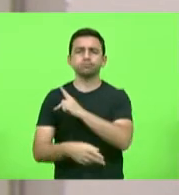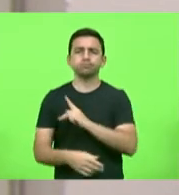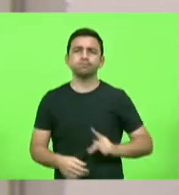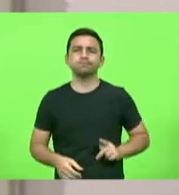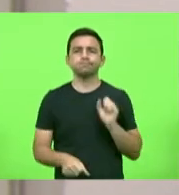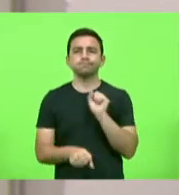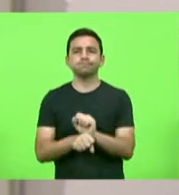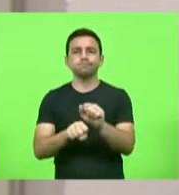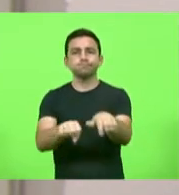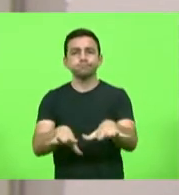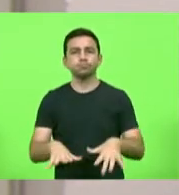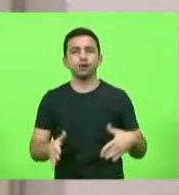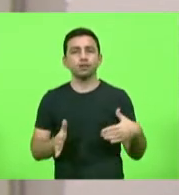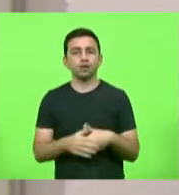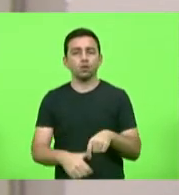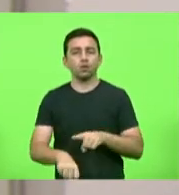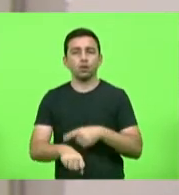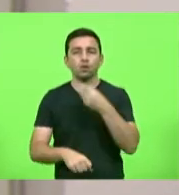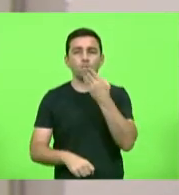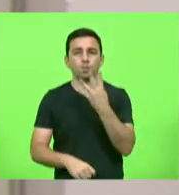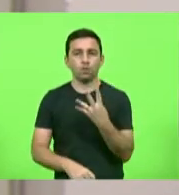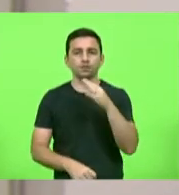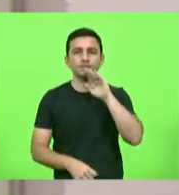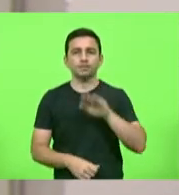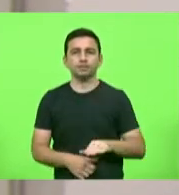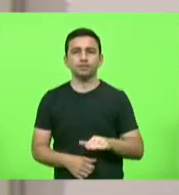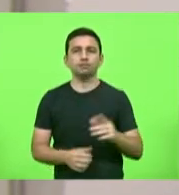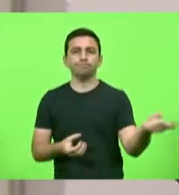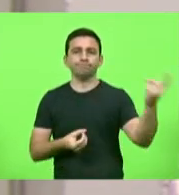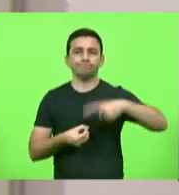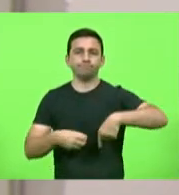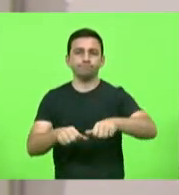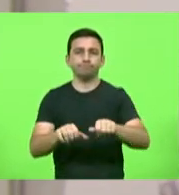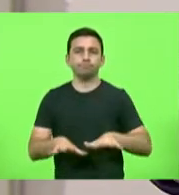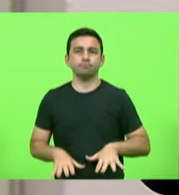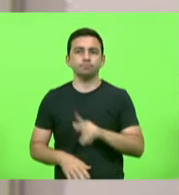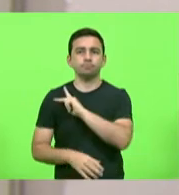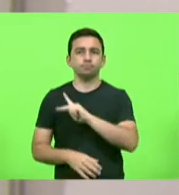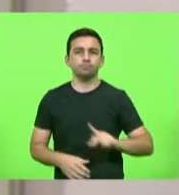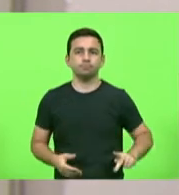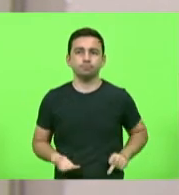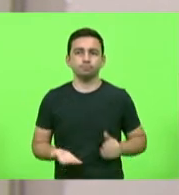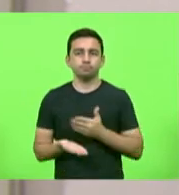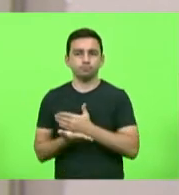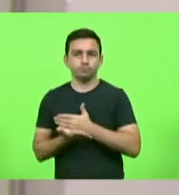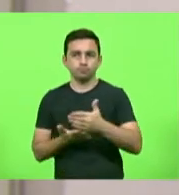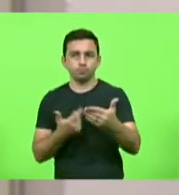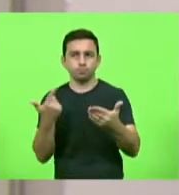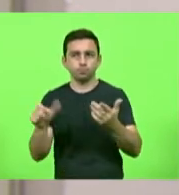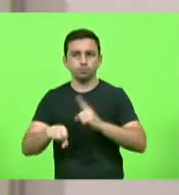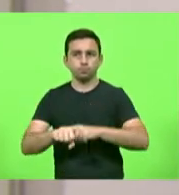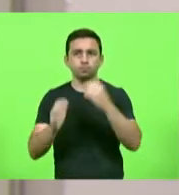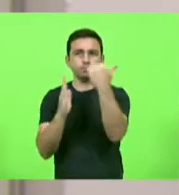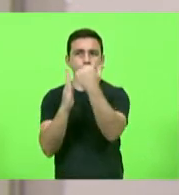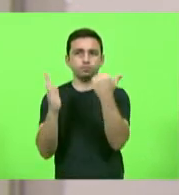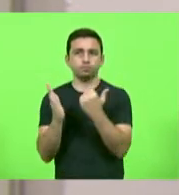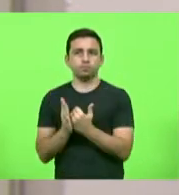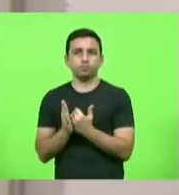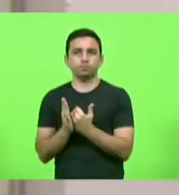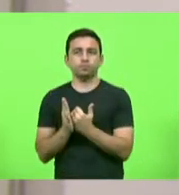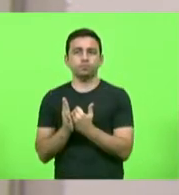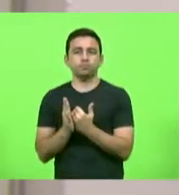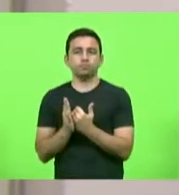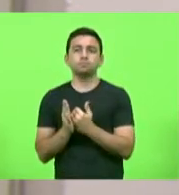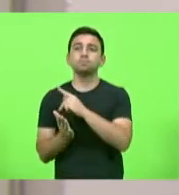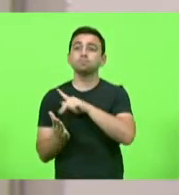até as 16 horas. Reaberta a sessão, o senhor presidente adentrou no próximo horário. Ordem do dia. O senhor presidente